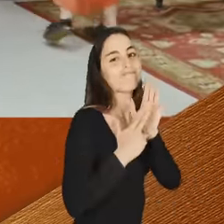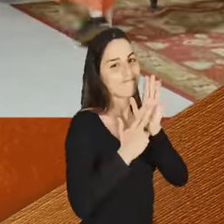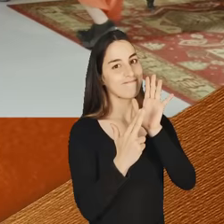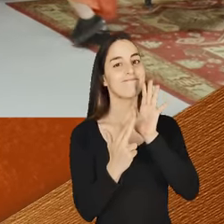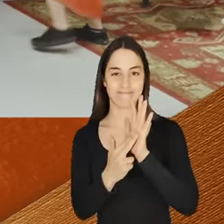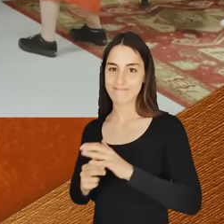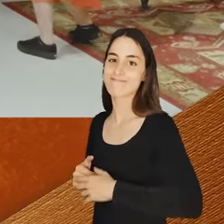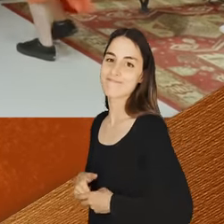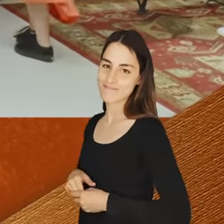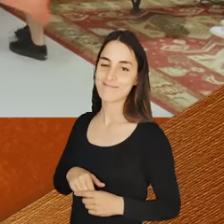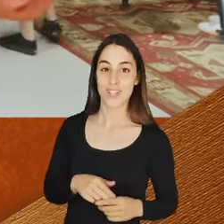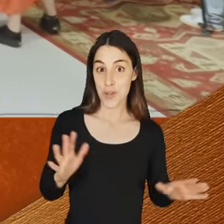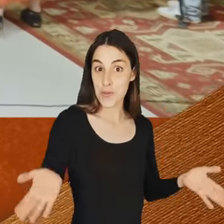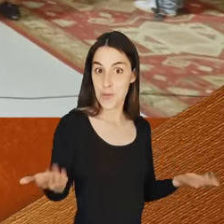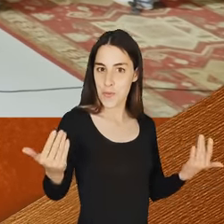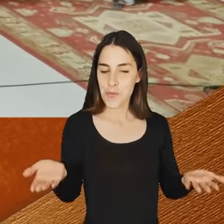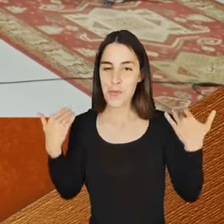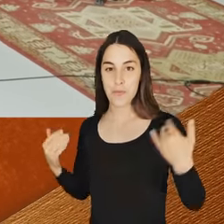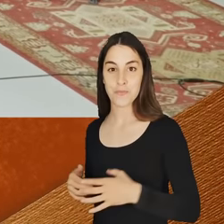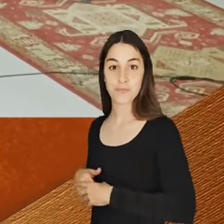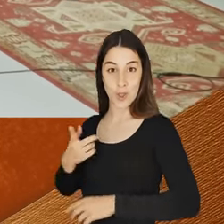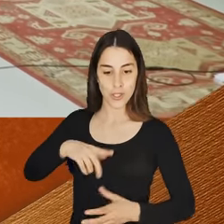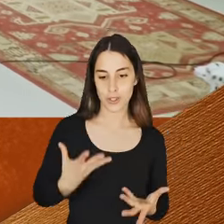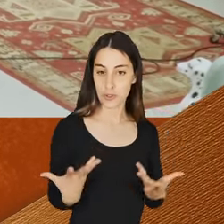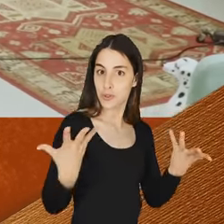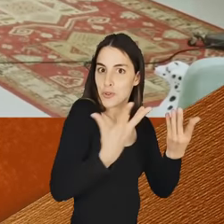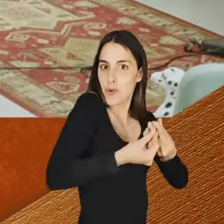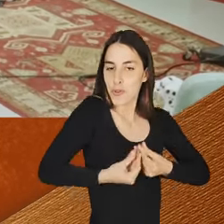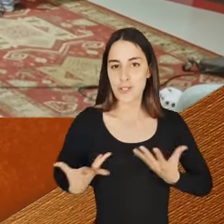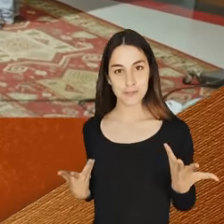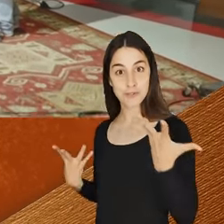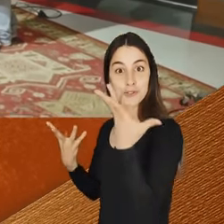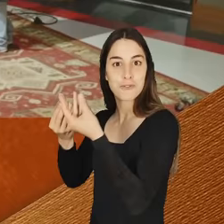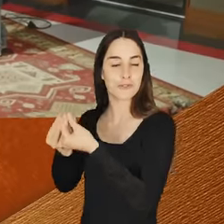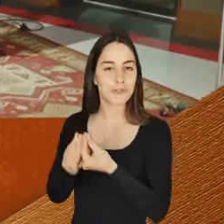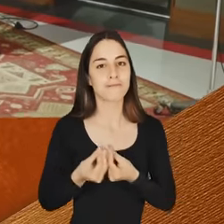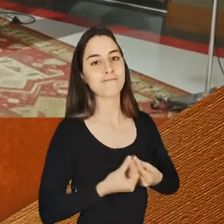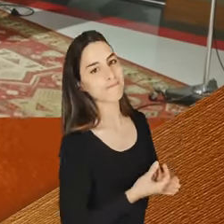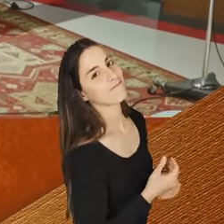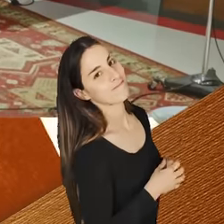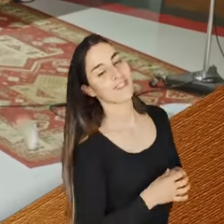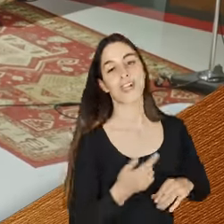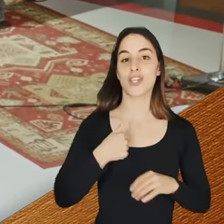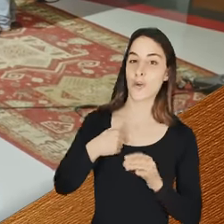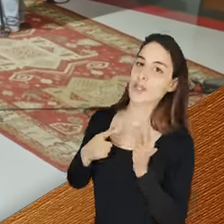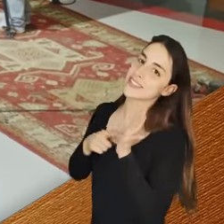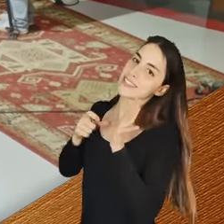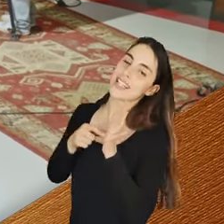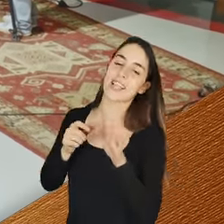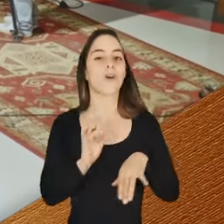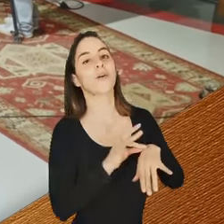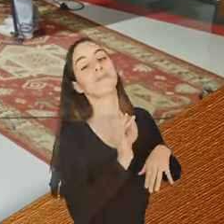Let's go. Todos. Estou precisando de um retoque.